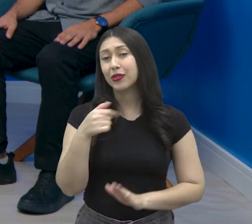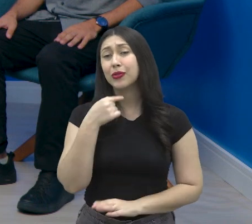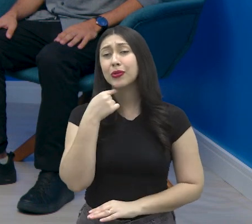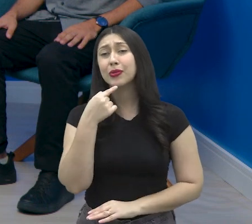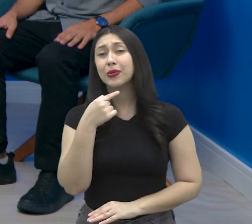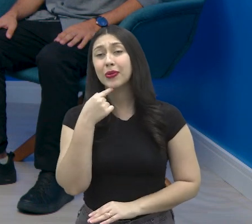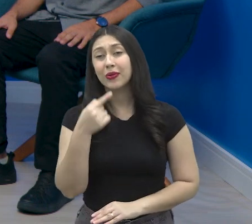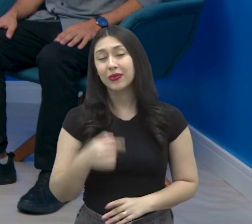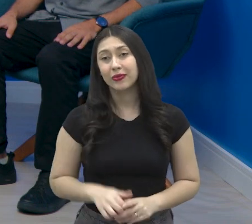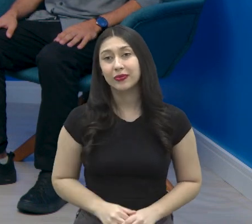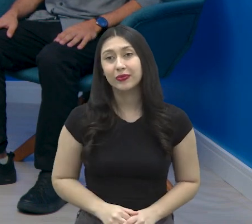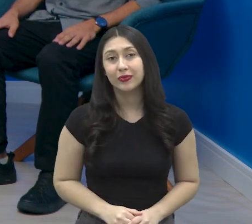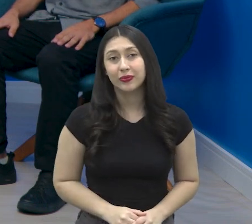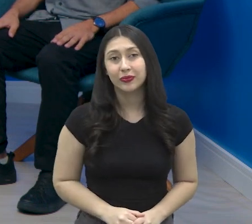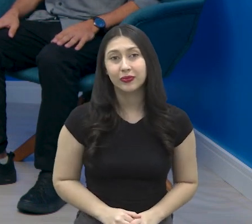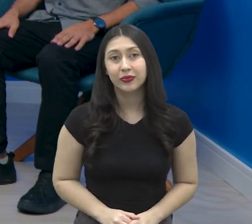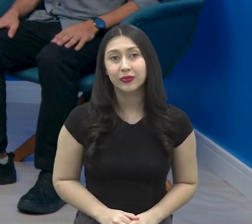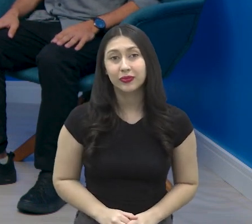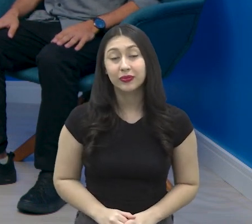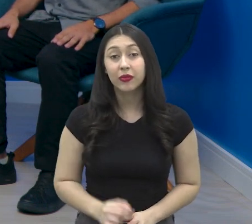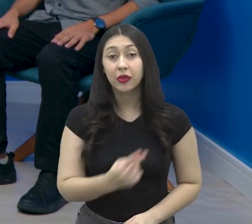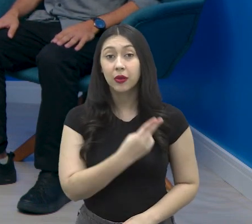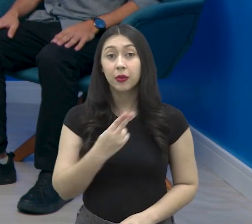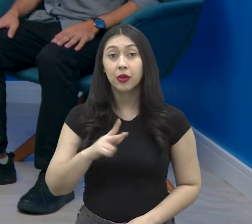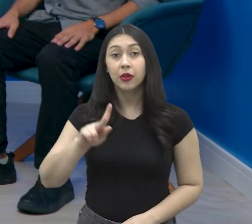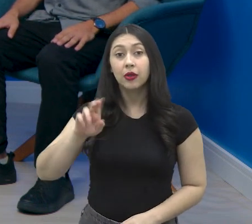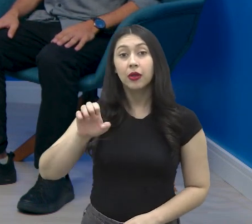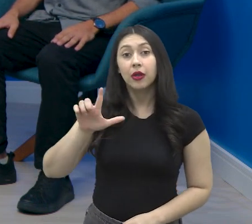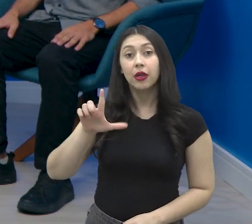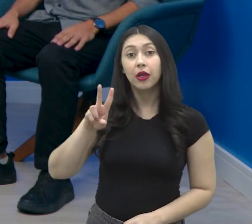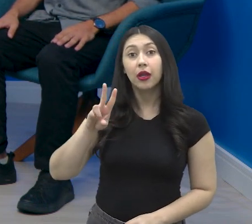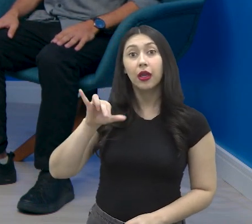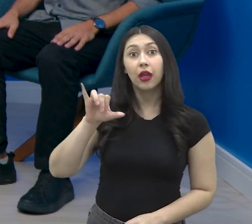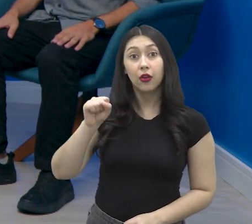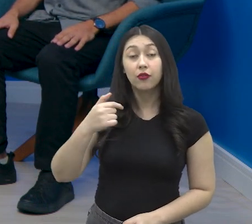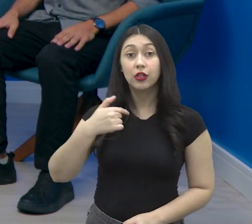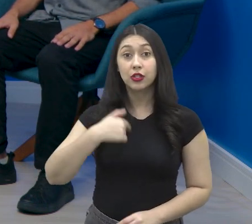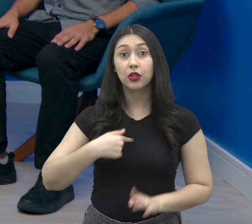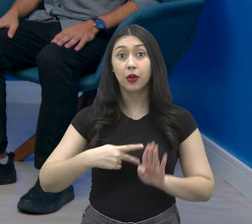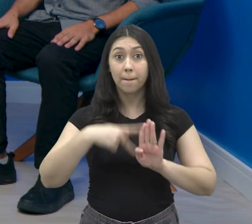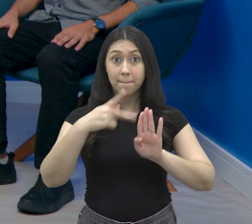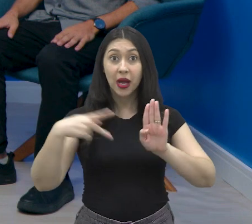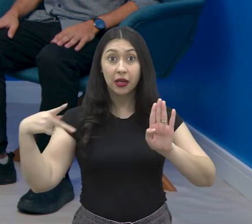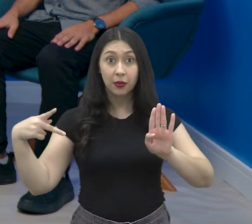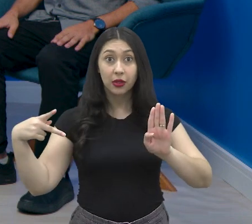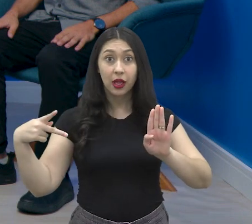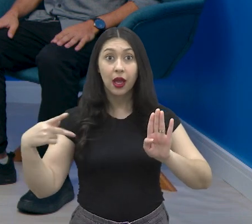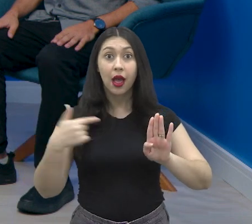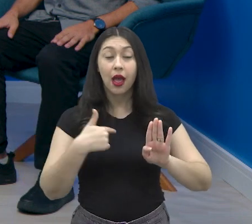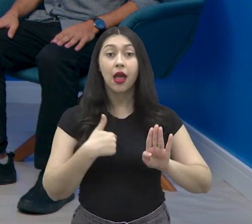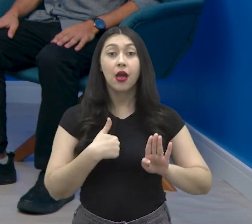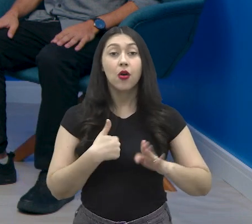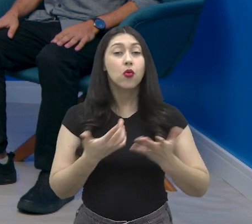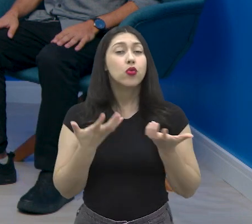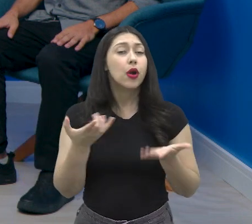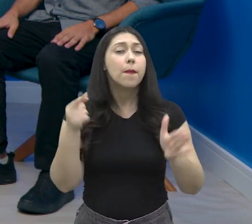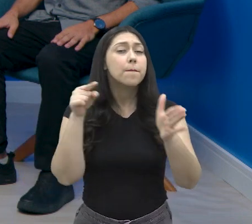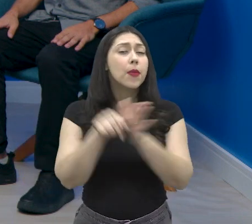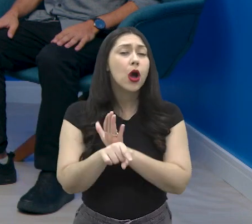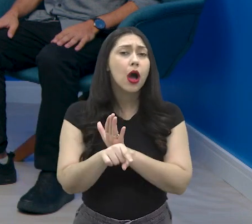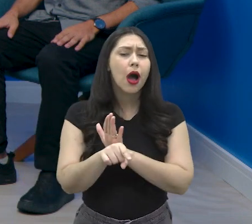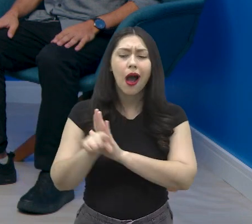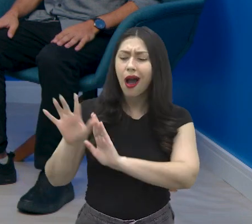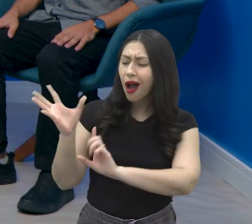dúvida da população aqui para o Alessandro? Meu nome é Elvis, eu sou de Paraibuna, moro na Vila Amélia. Eu queria saber de que